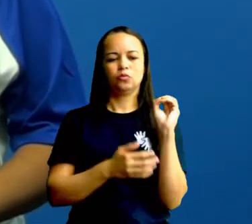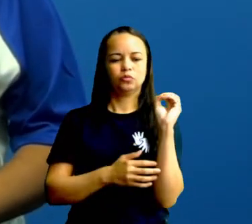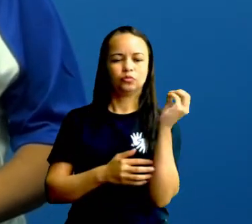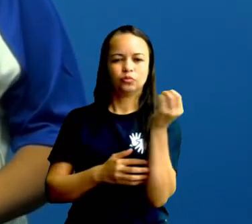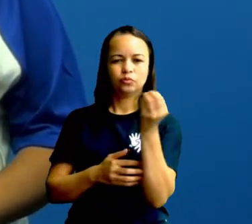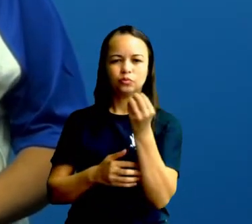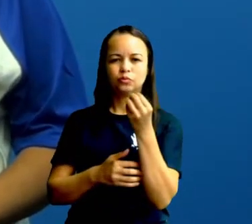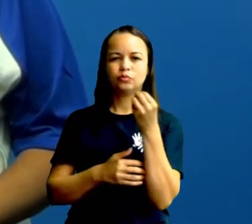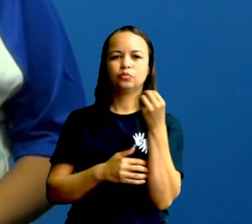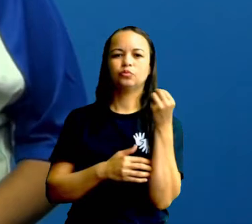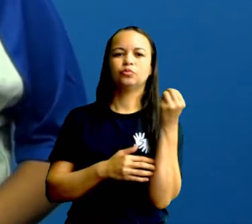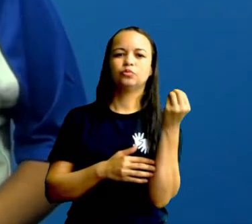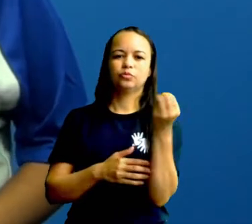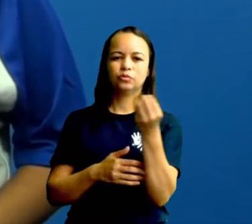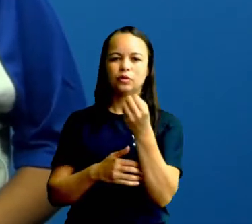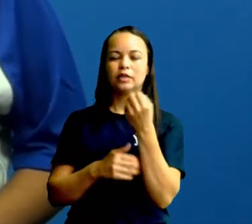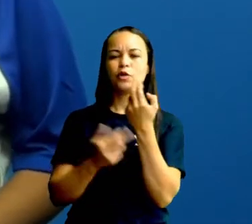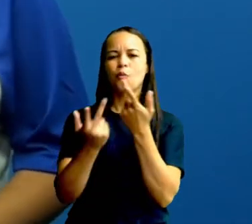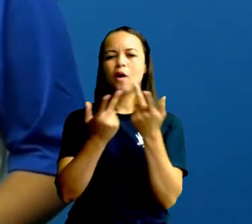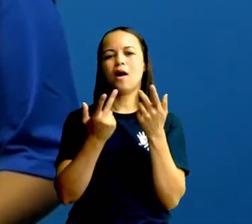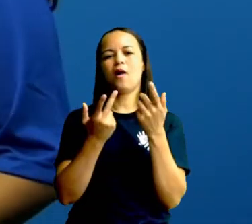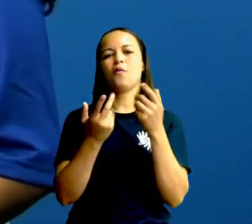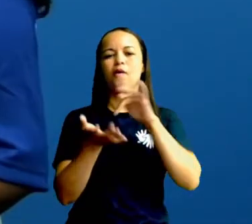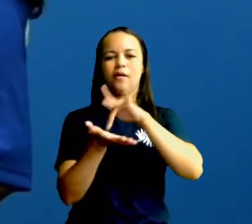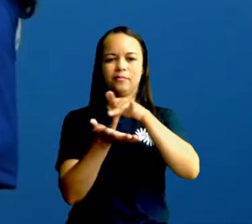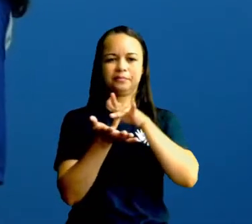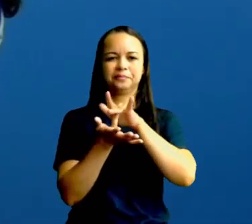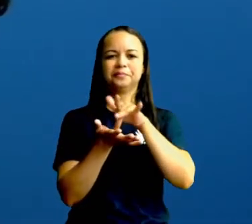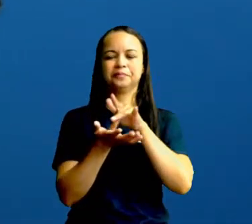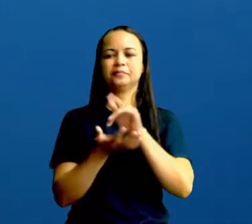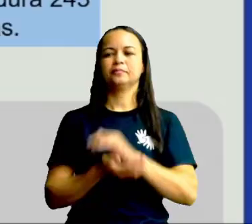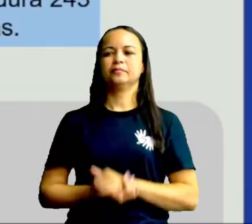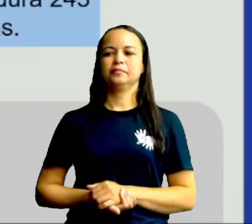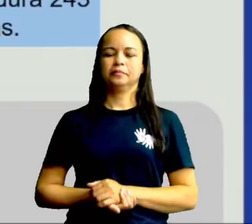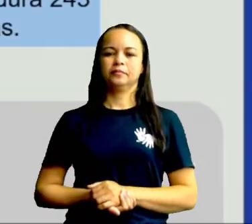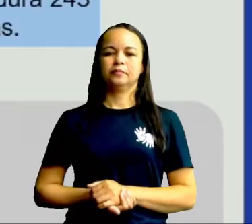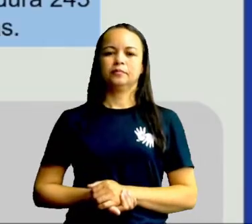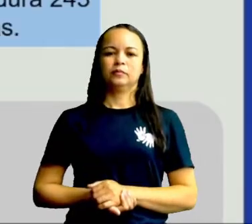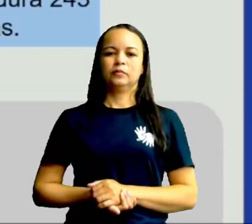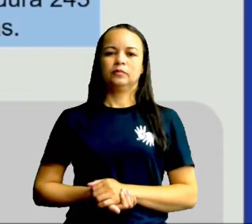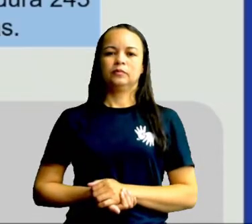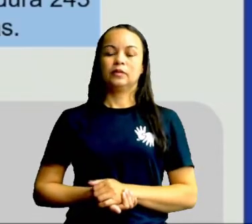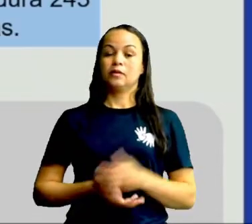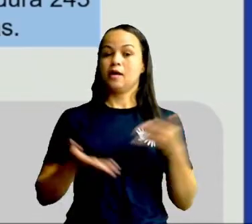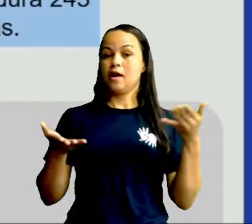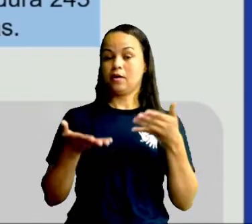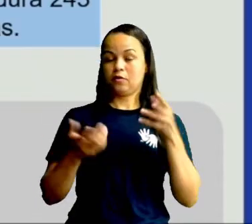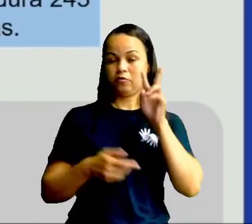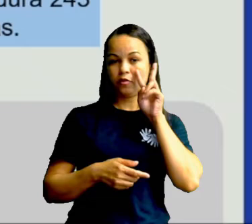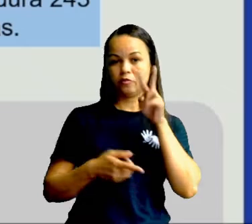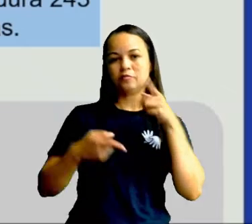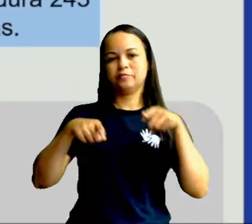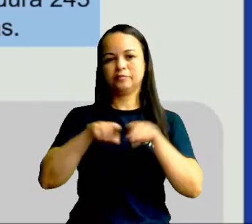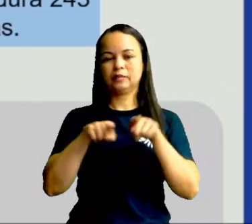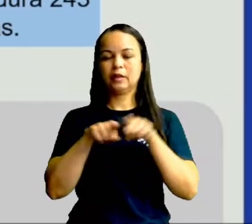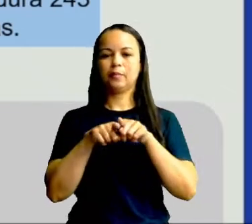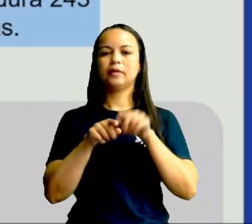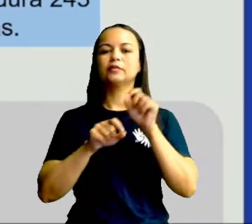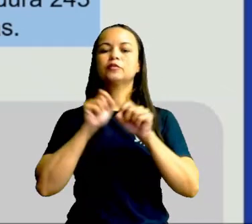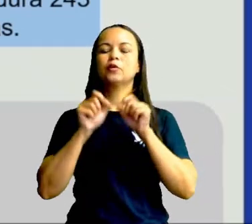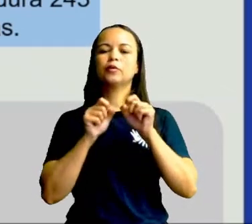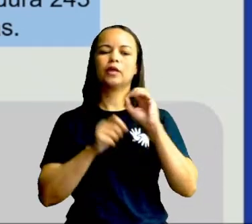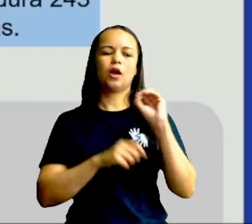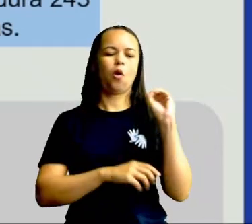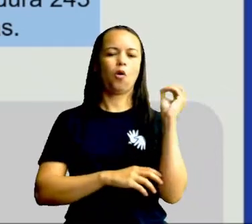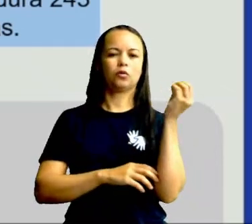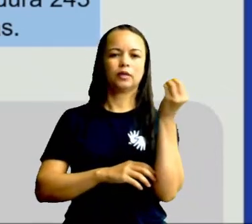e ele girasse como uma bailarina. Vamos lá. Ó. Vamos ver um pouquinho também a rotação